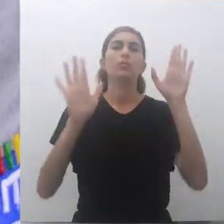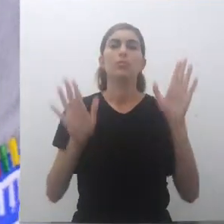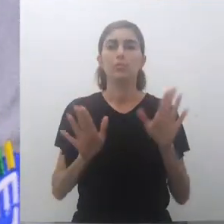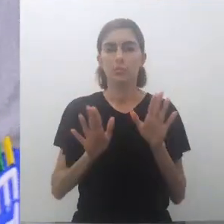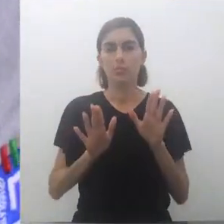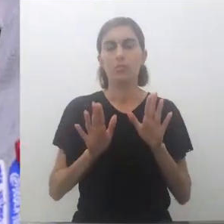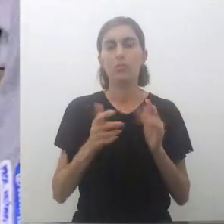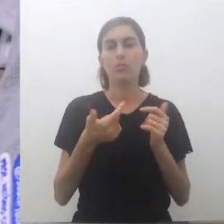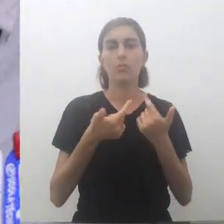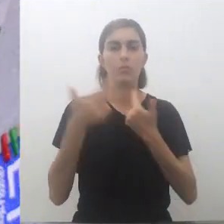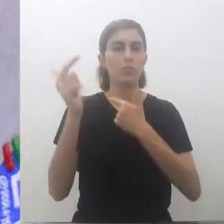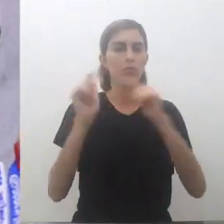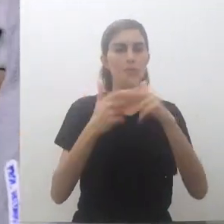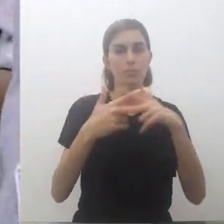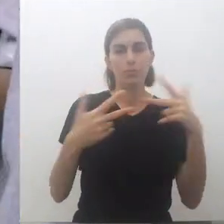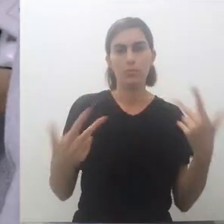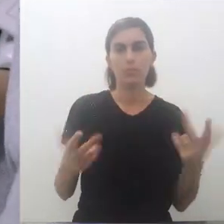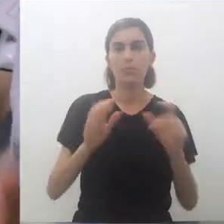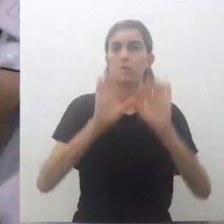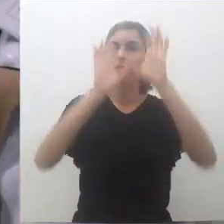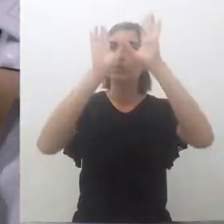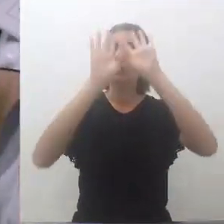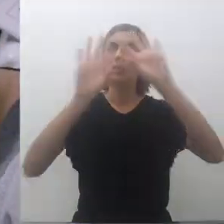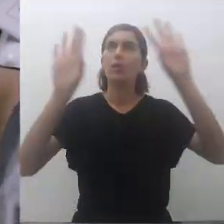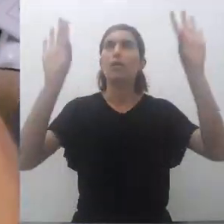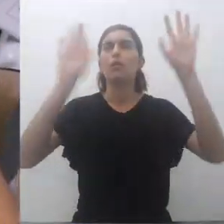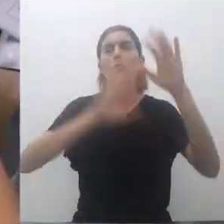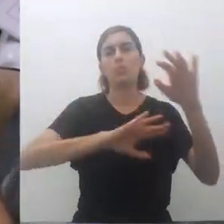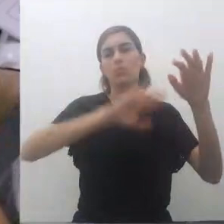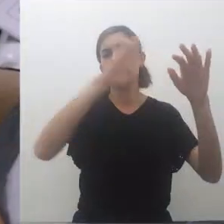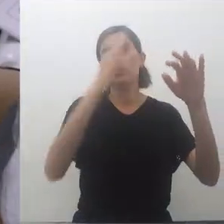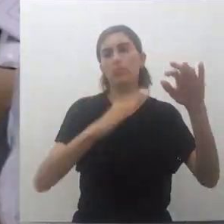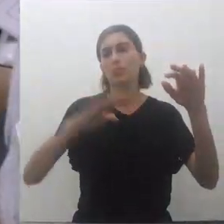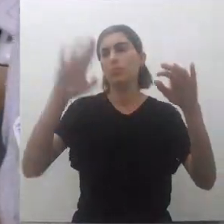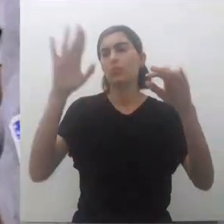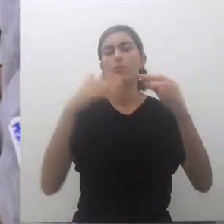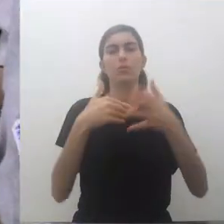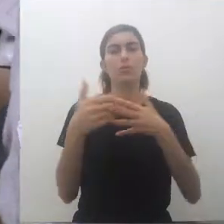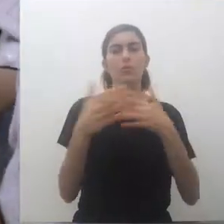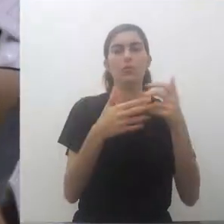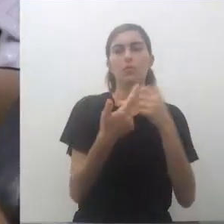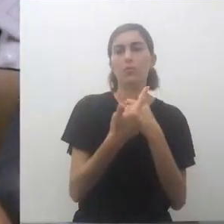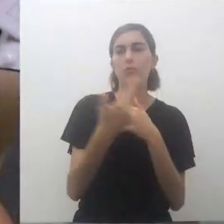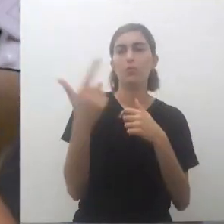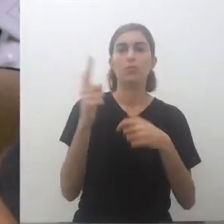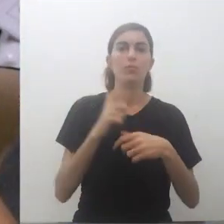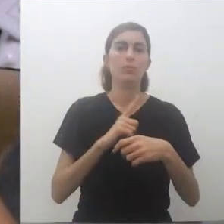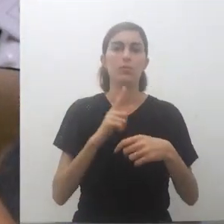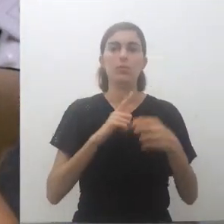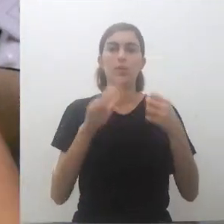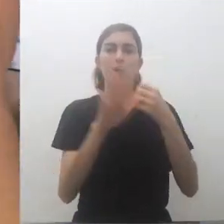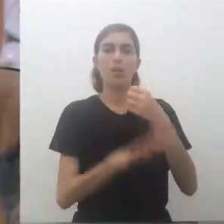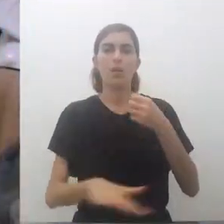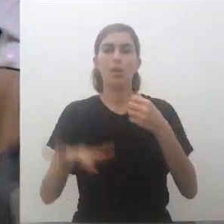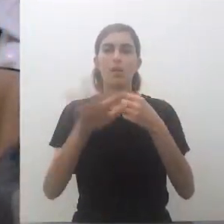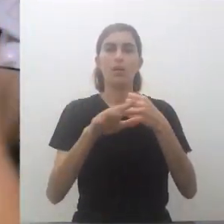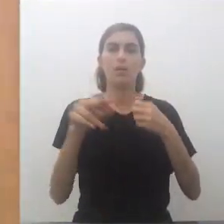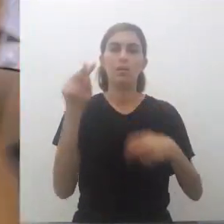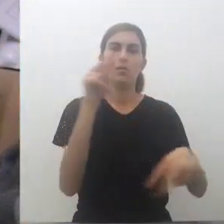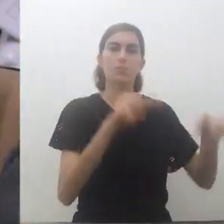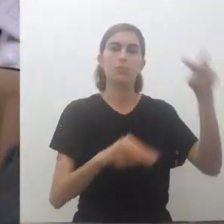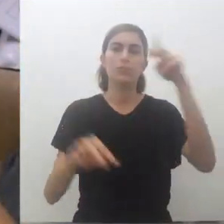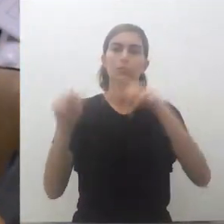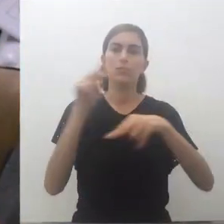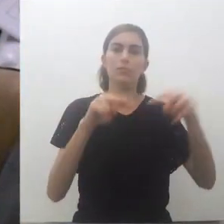outros elementos, o céu, montanha, qualquer outros elementos, mas aqui eu tenho área de visão aberta,